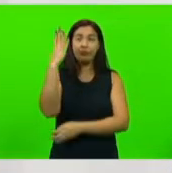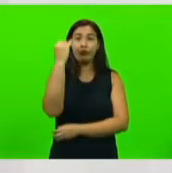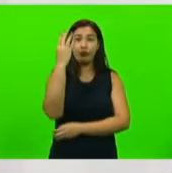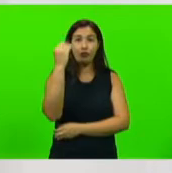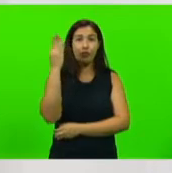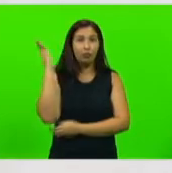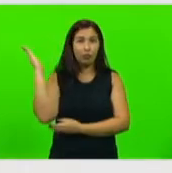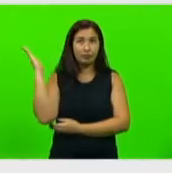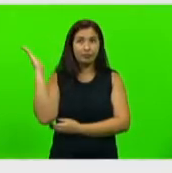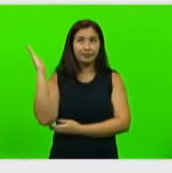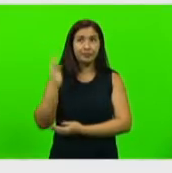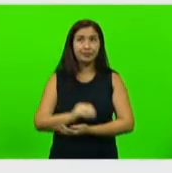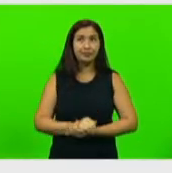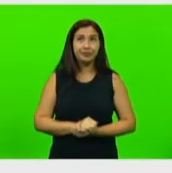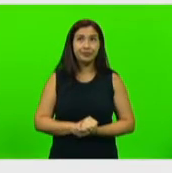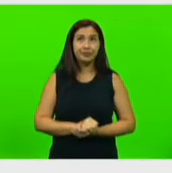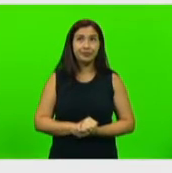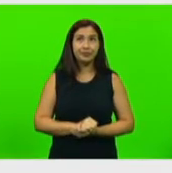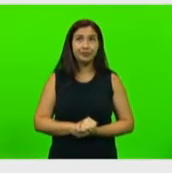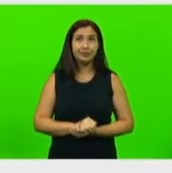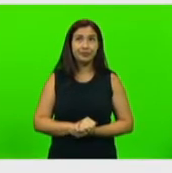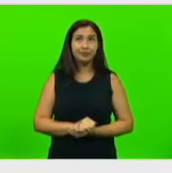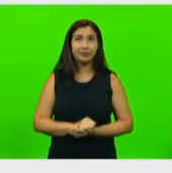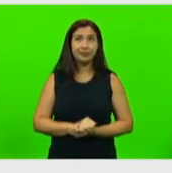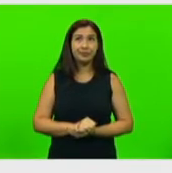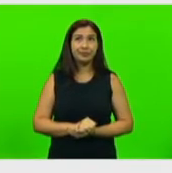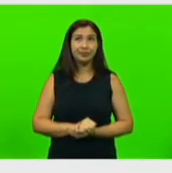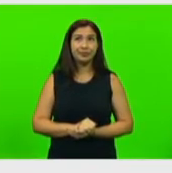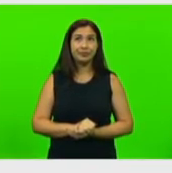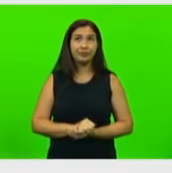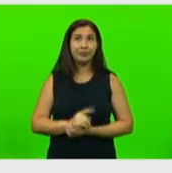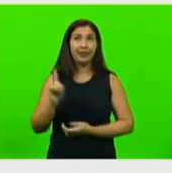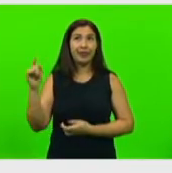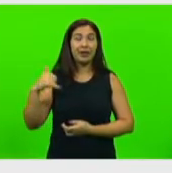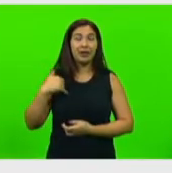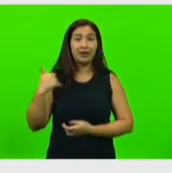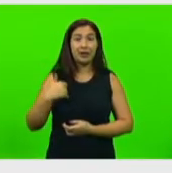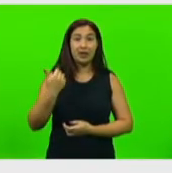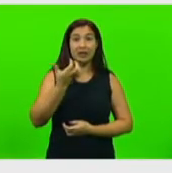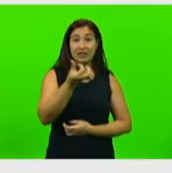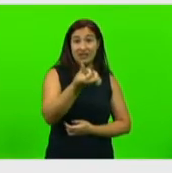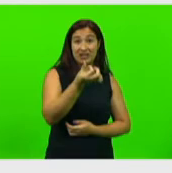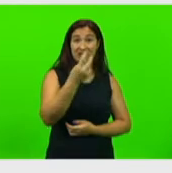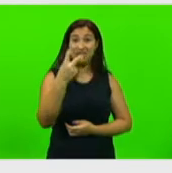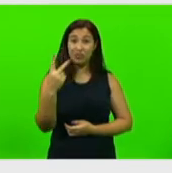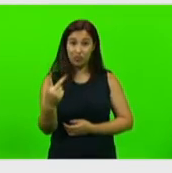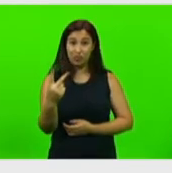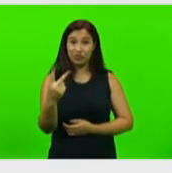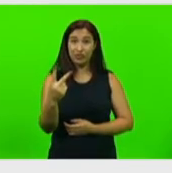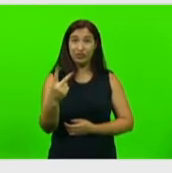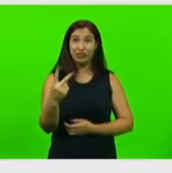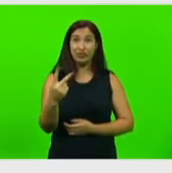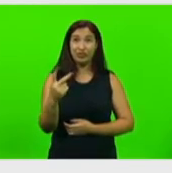policial Cláudio Roberto Tancredo, 62 anos, teve uma